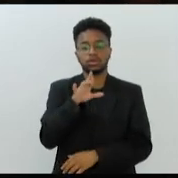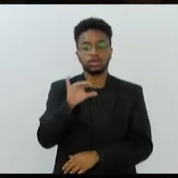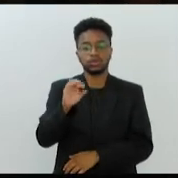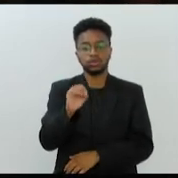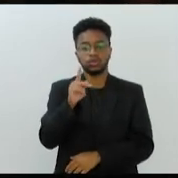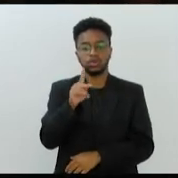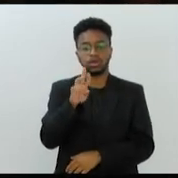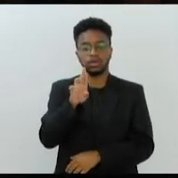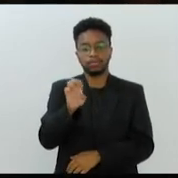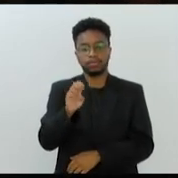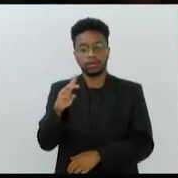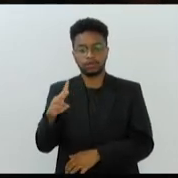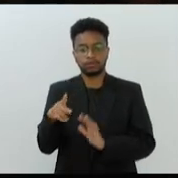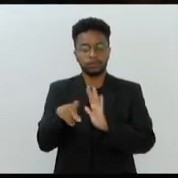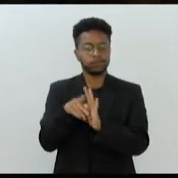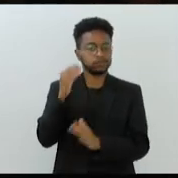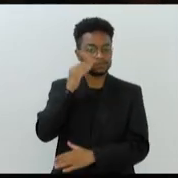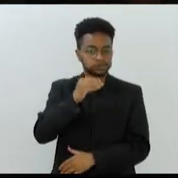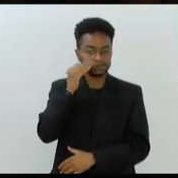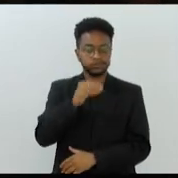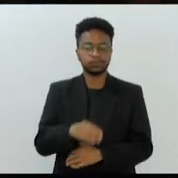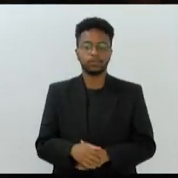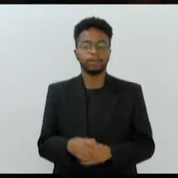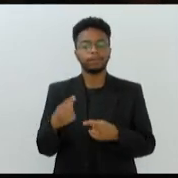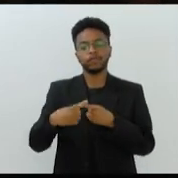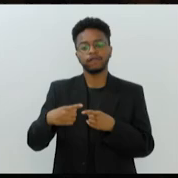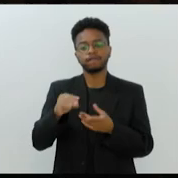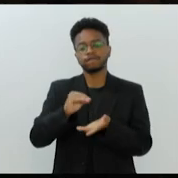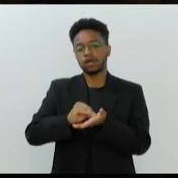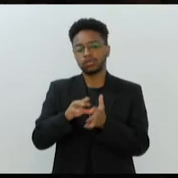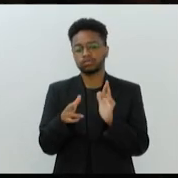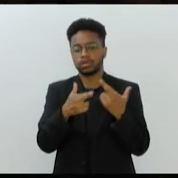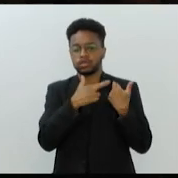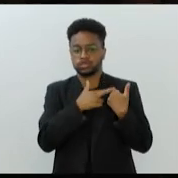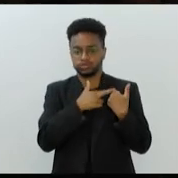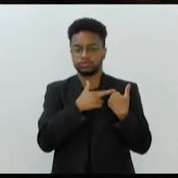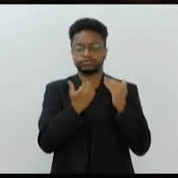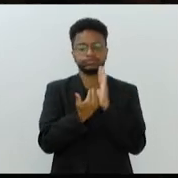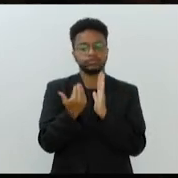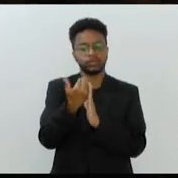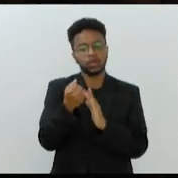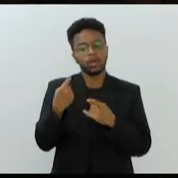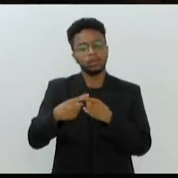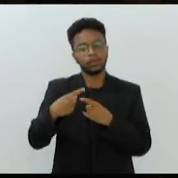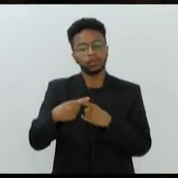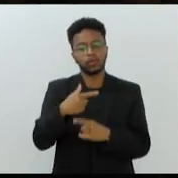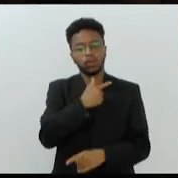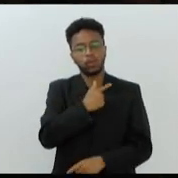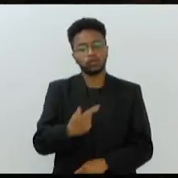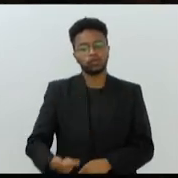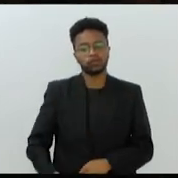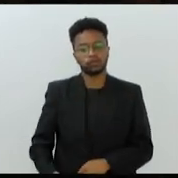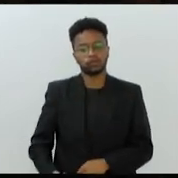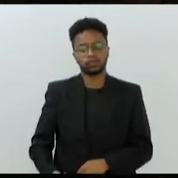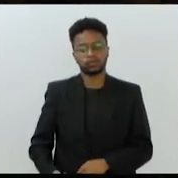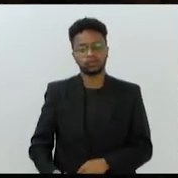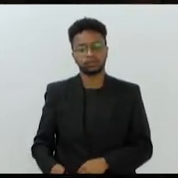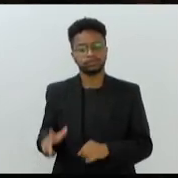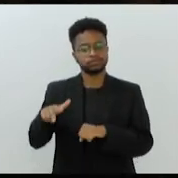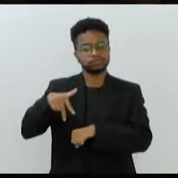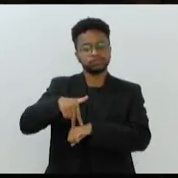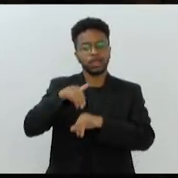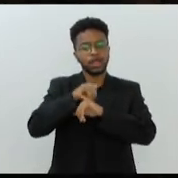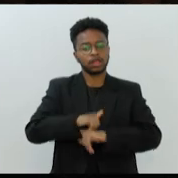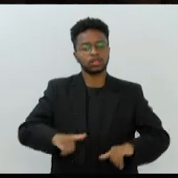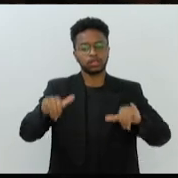dando. É um rombo de uma irresponsabilidade tremenda, de um governo que vai para a rede falar que